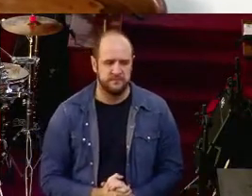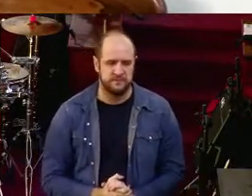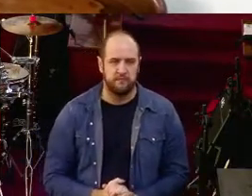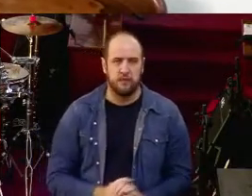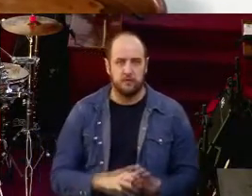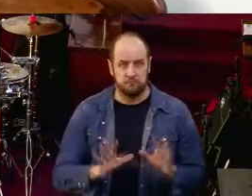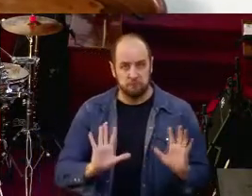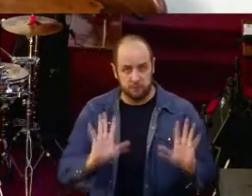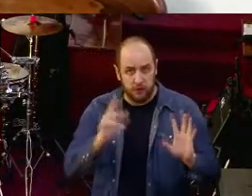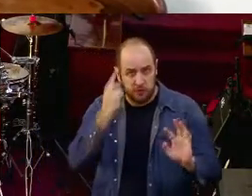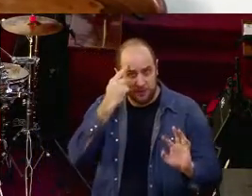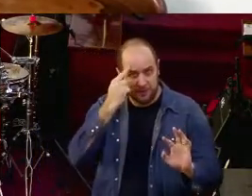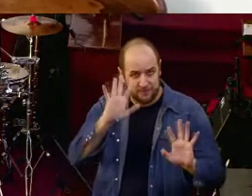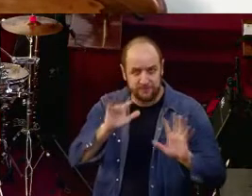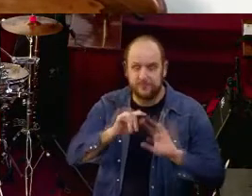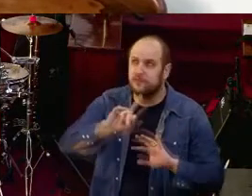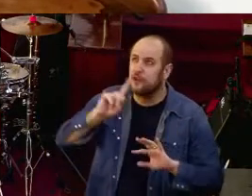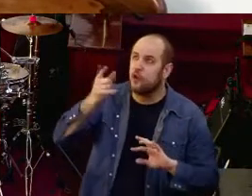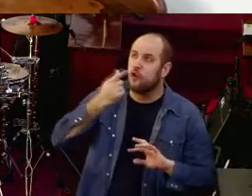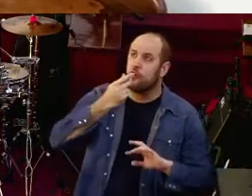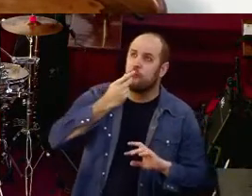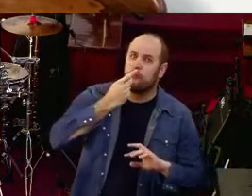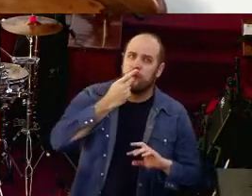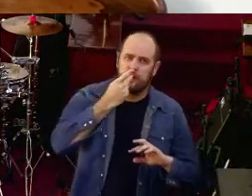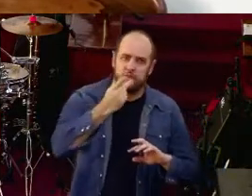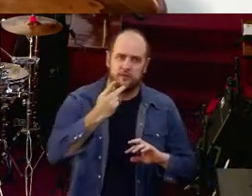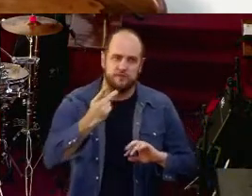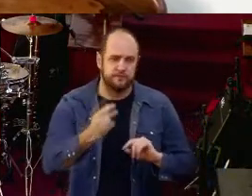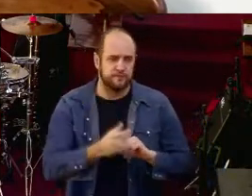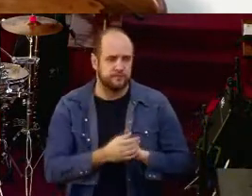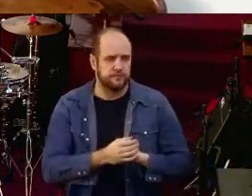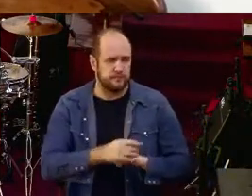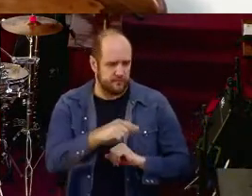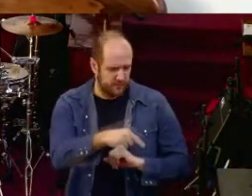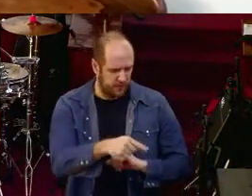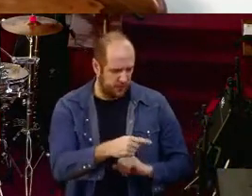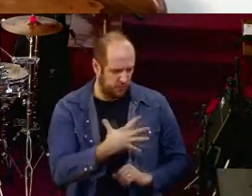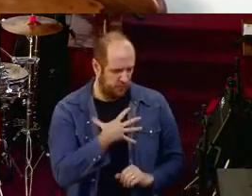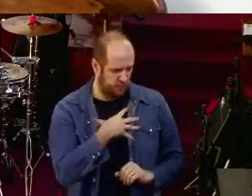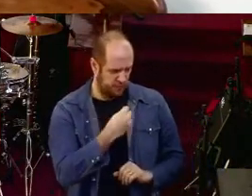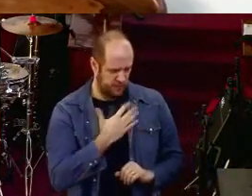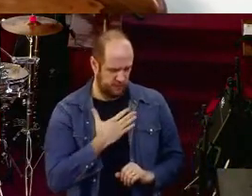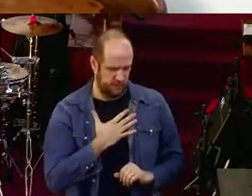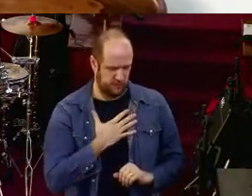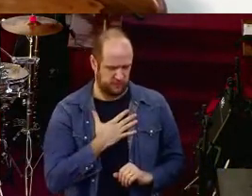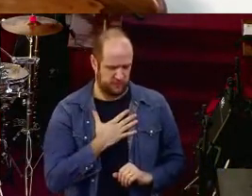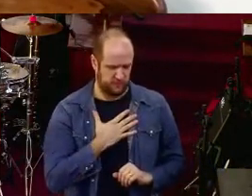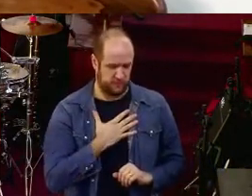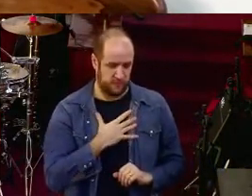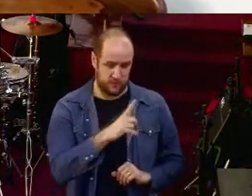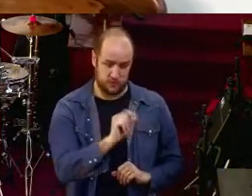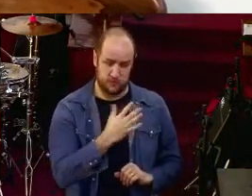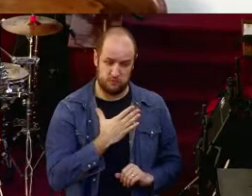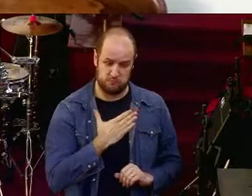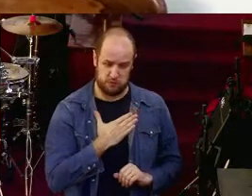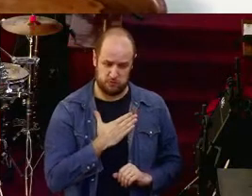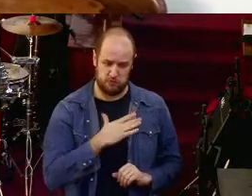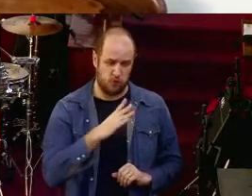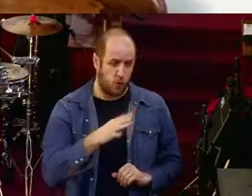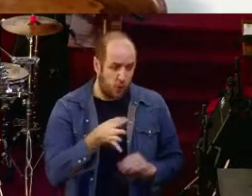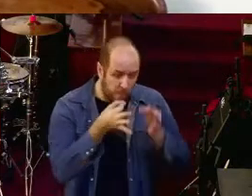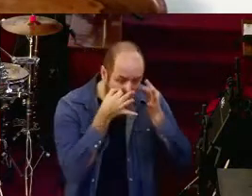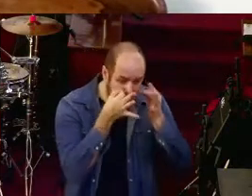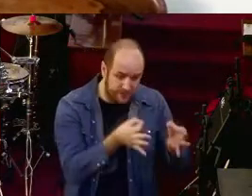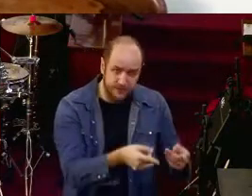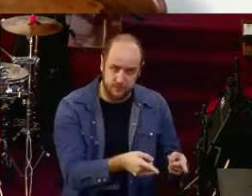à transfiguração, e dela veio uma voz dizendo: este é o meu filho amado, o meu eleito, a ele ouvi.